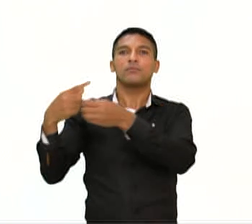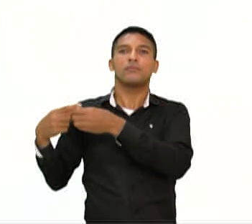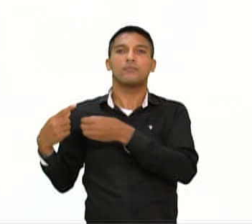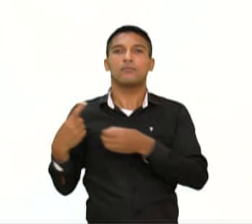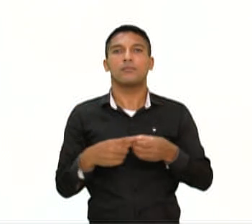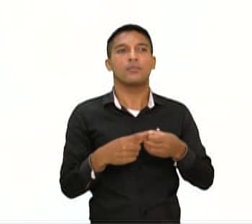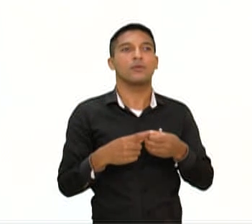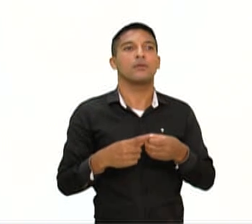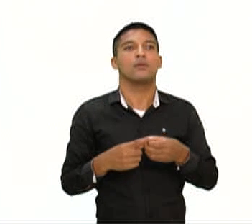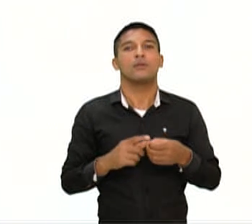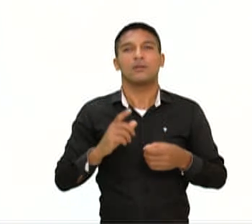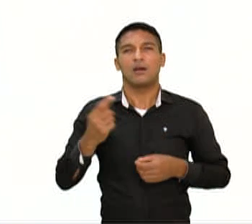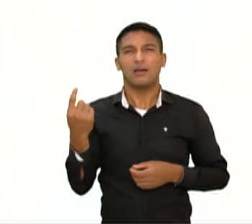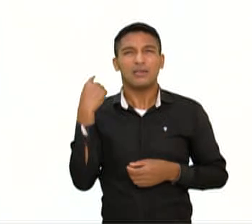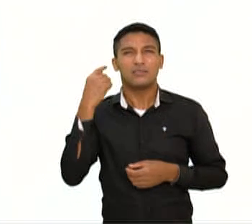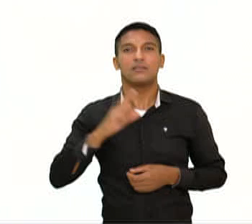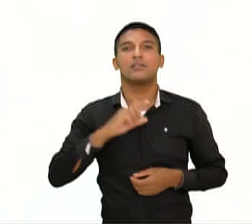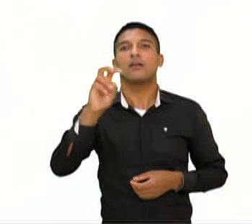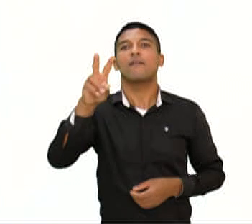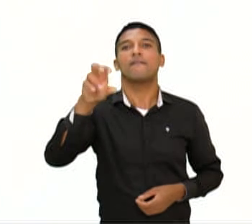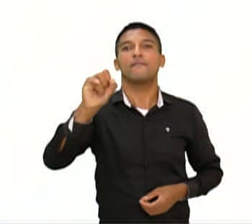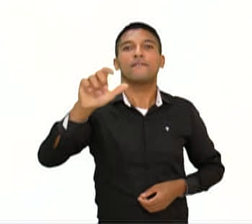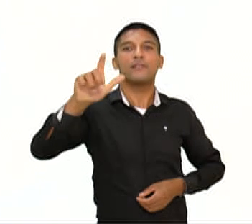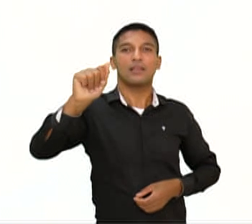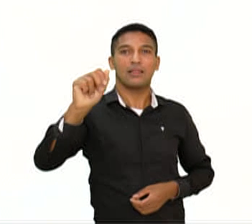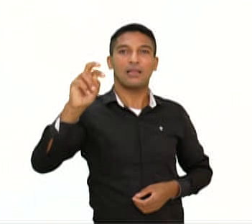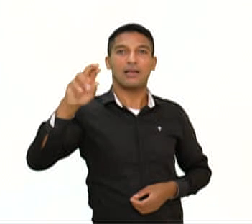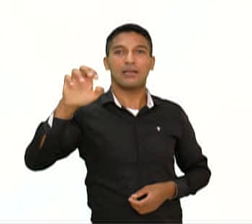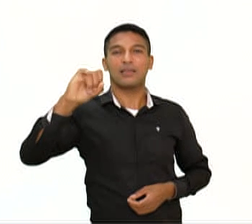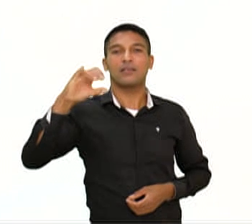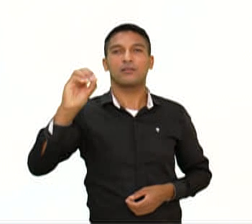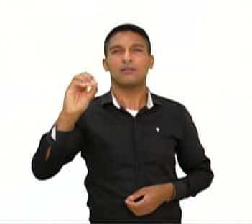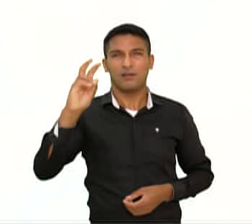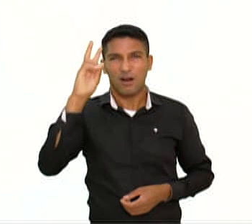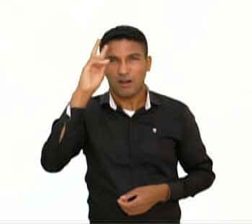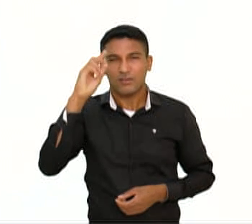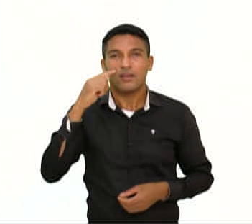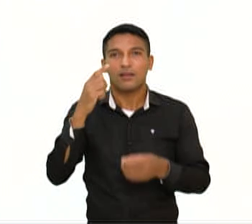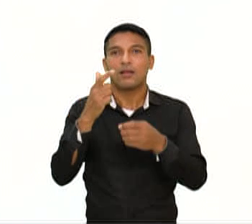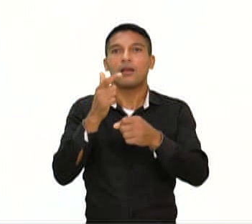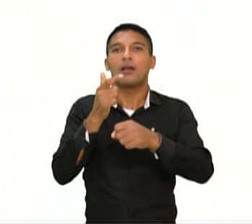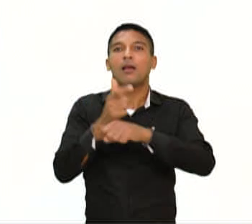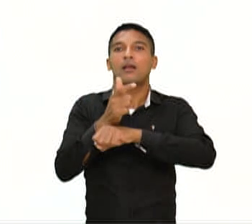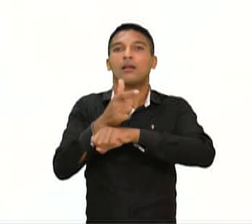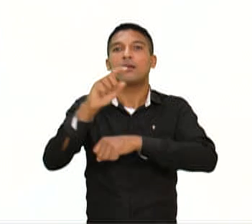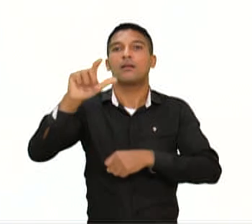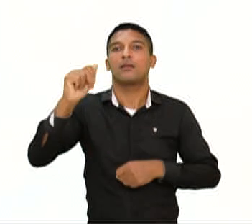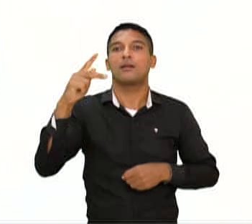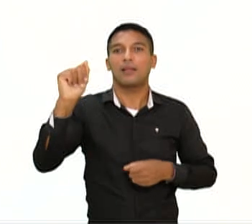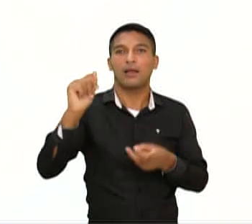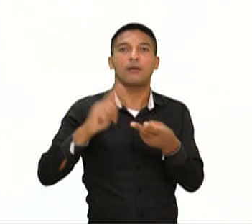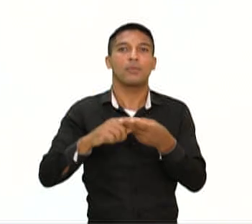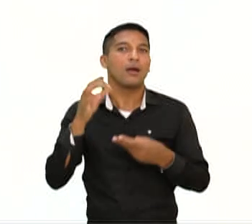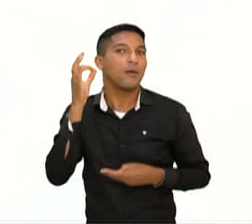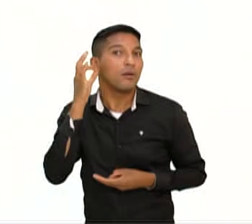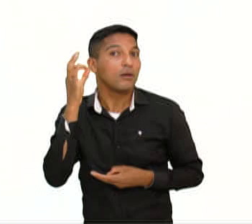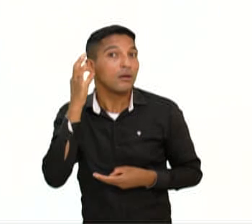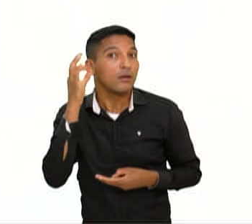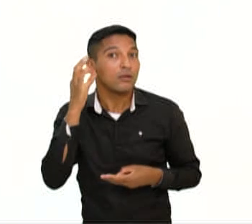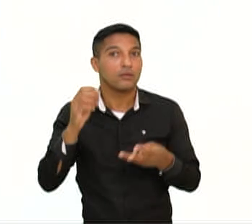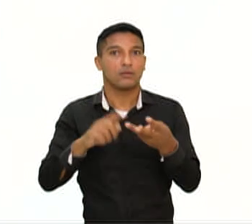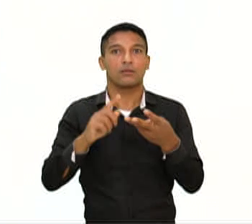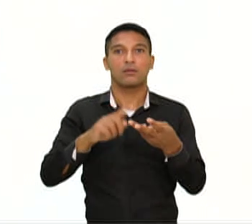nós vamos ter Lages, nós vamos ter Lapa, dentro do estado do Paraná, Ponta Grossa, Palmeiras, que foram